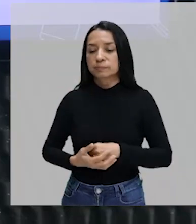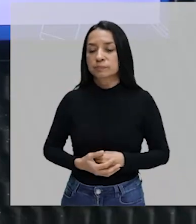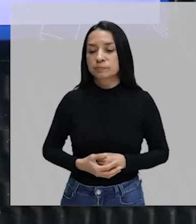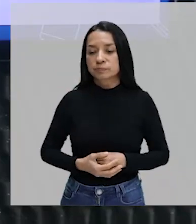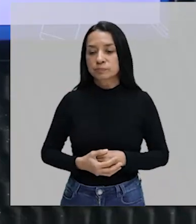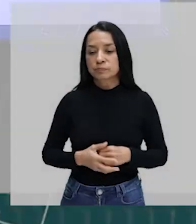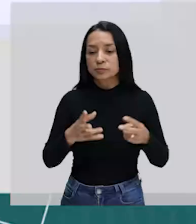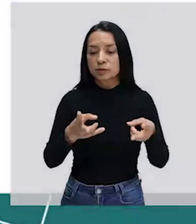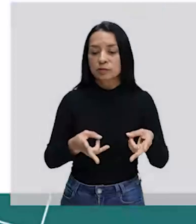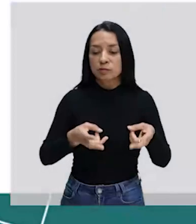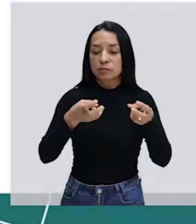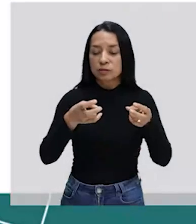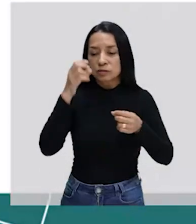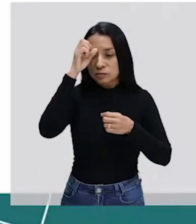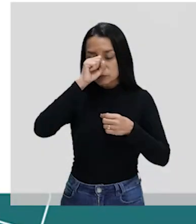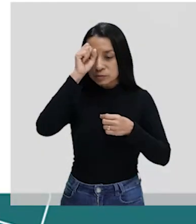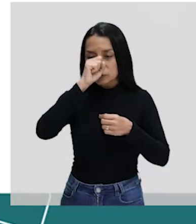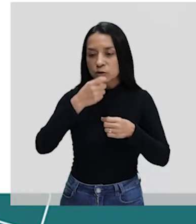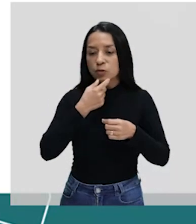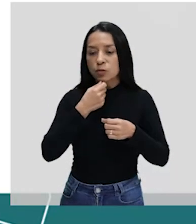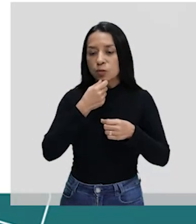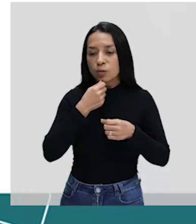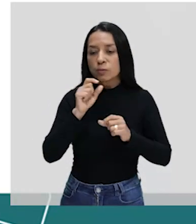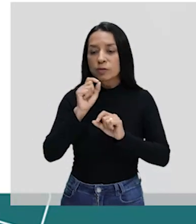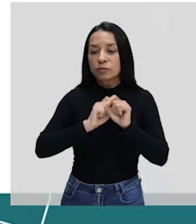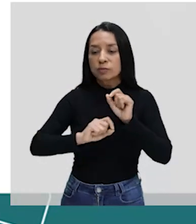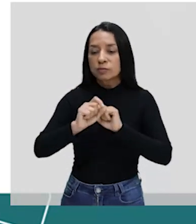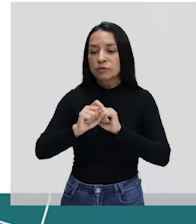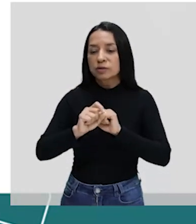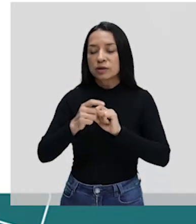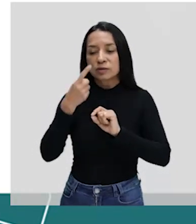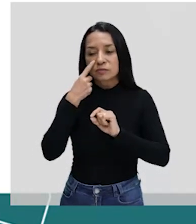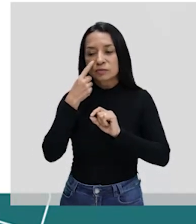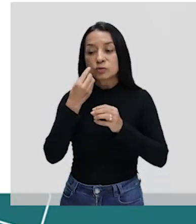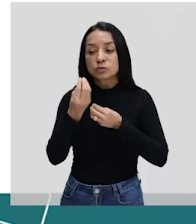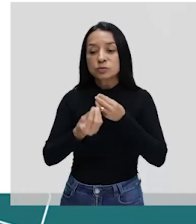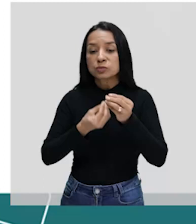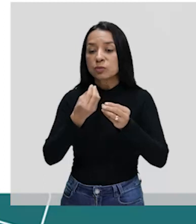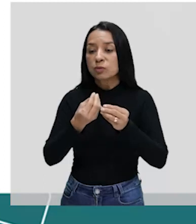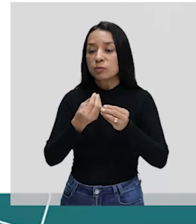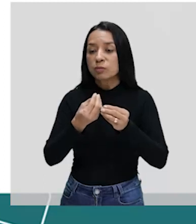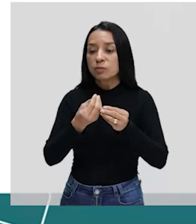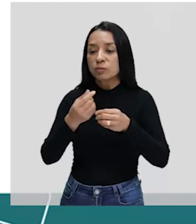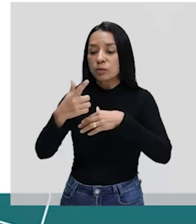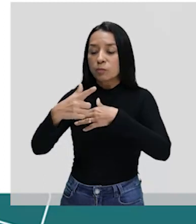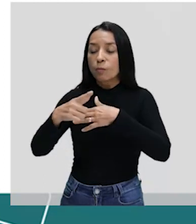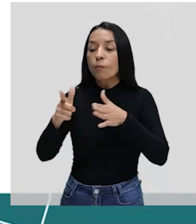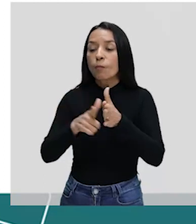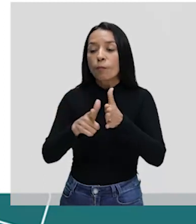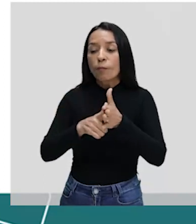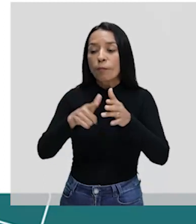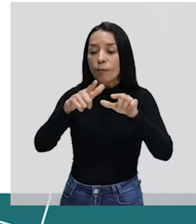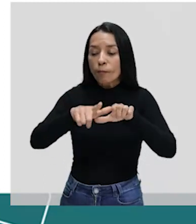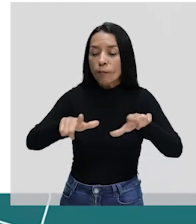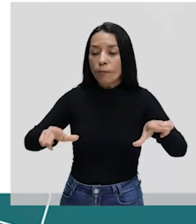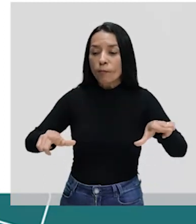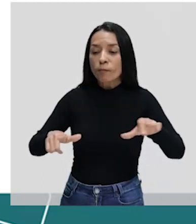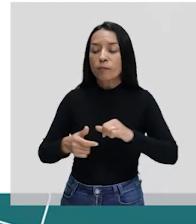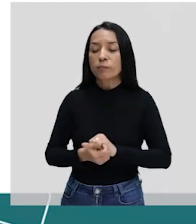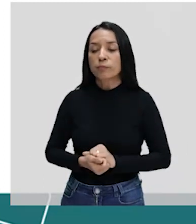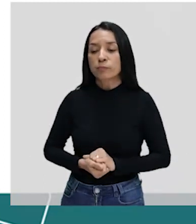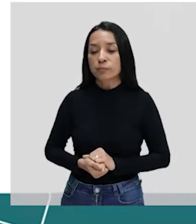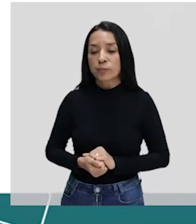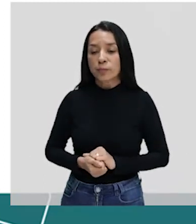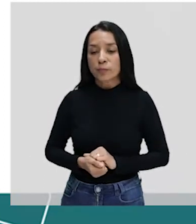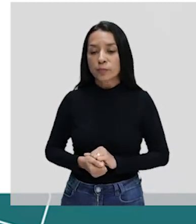Nesta concepção de aprendizagem, o homem é considerado desde seu nascimento como sendo uma tábula rasa, uma folha de papel em branco.